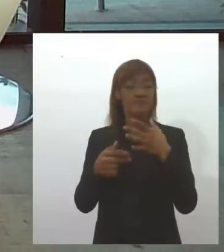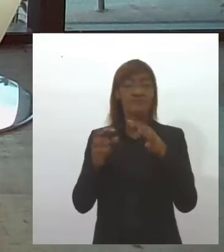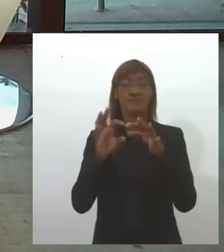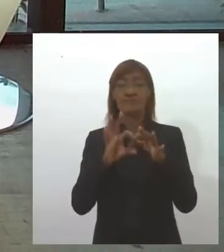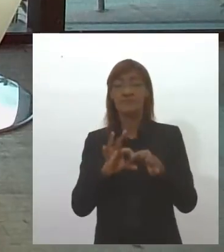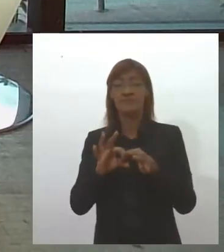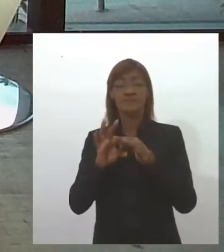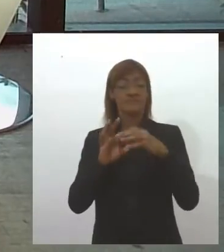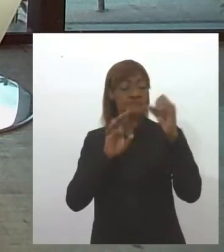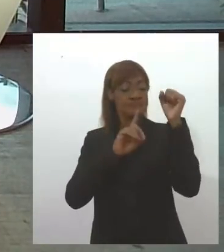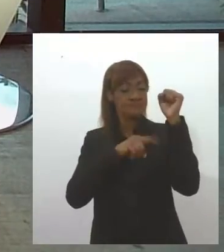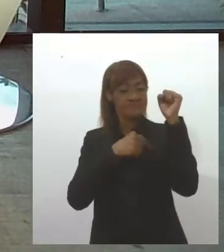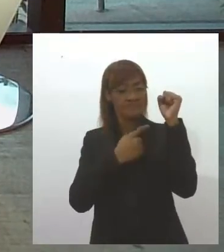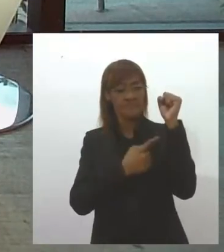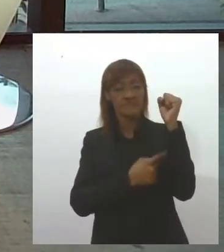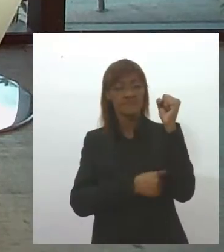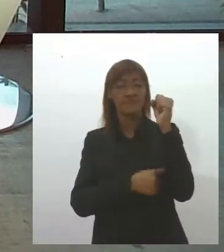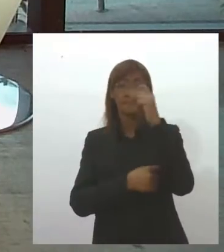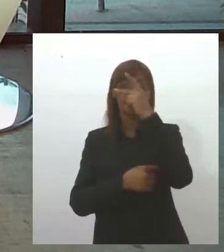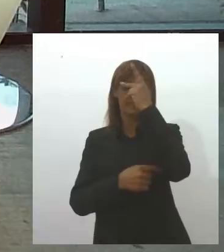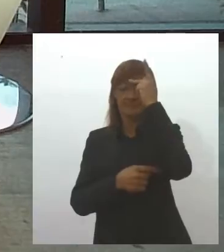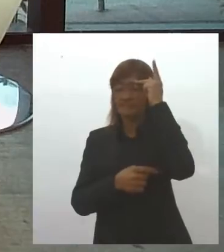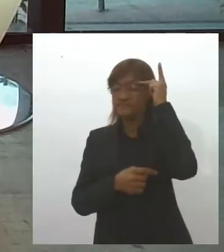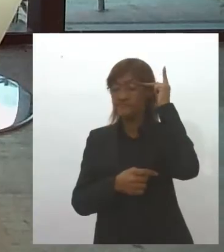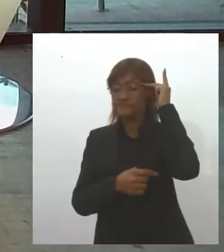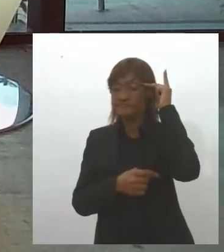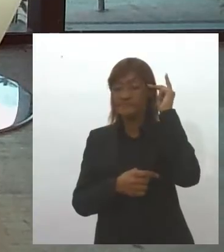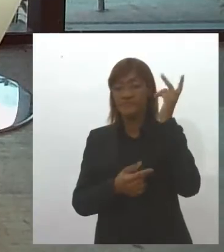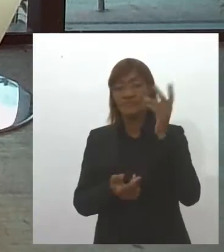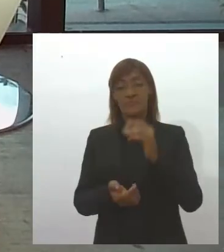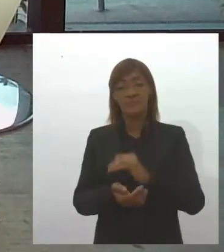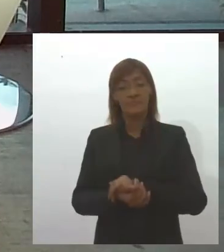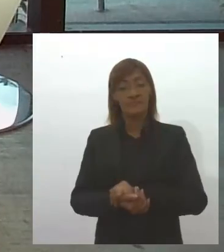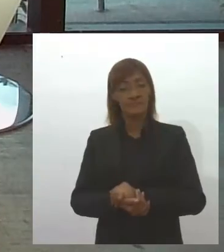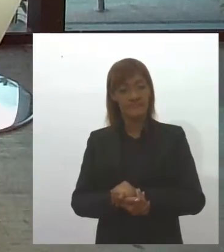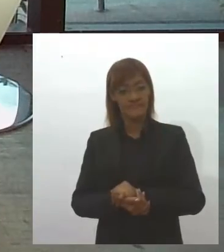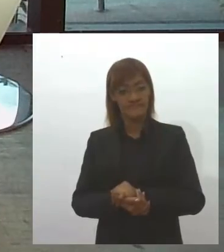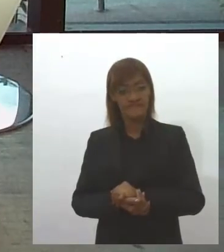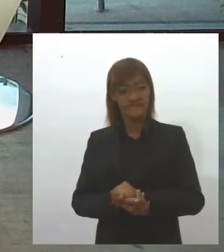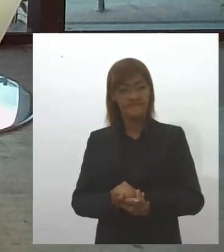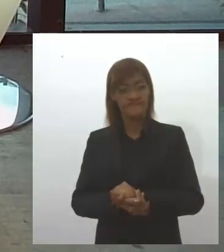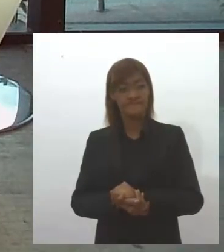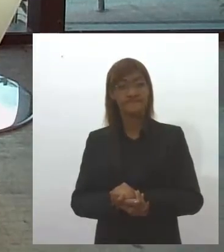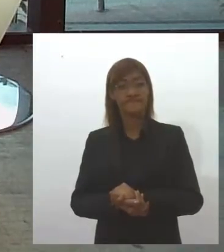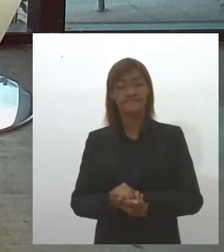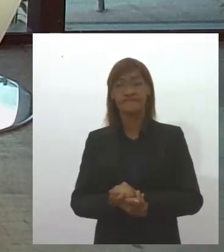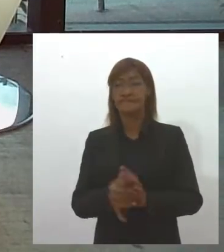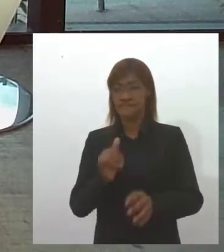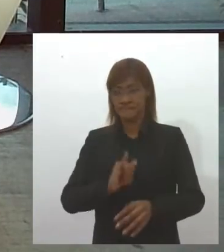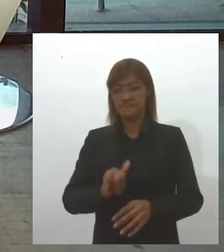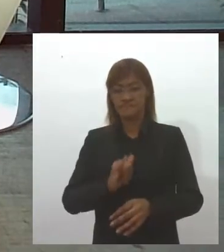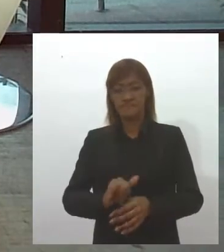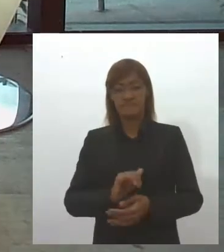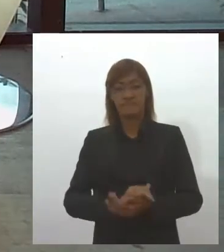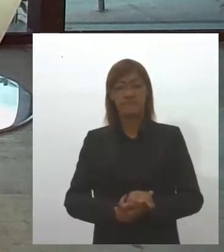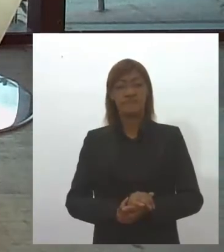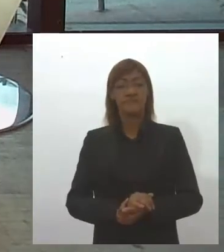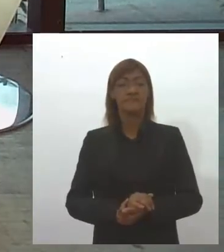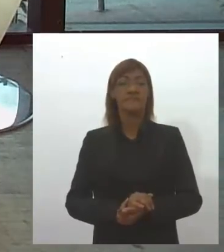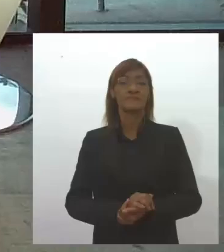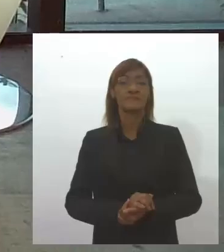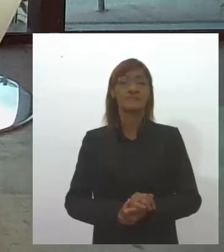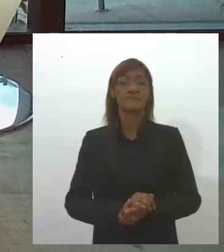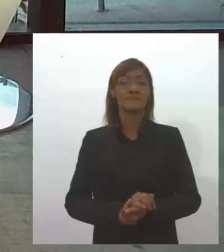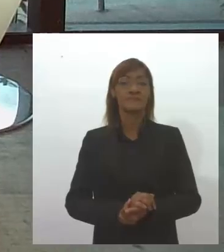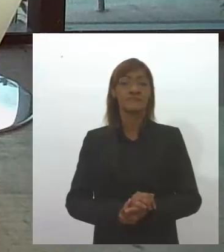que houve entre as pessoas para poder superar esse momento tão difícil. Pois né? É, a resiliência. A resiliência. Vamos a um breve intervalo? Sim. Então nós vamos a um breve intervalo e